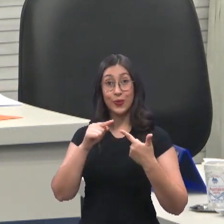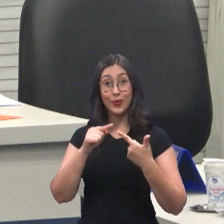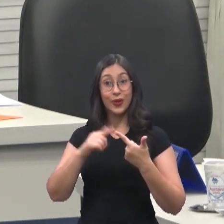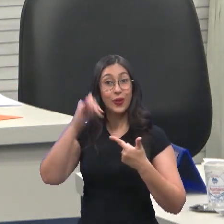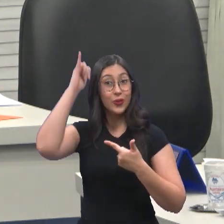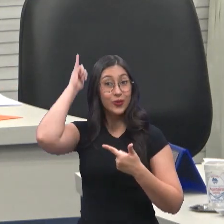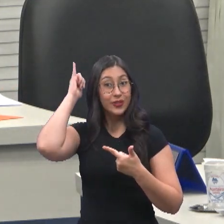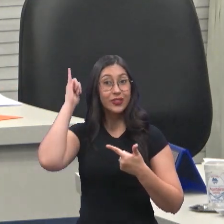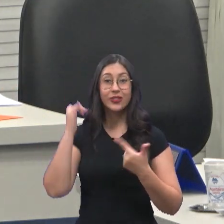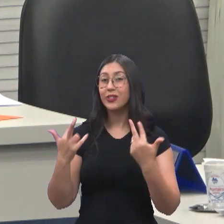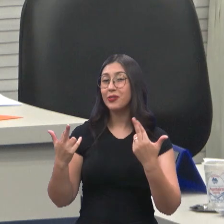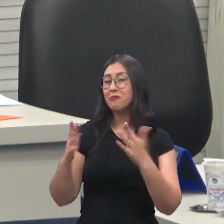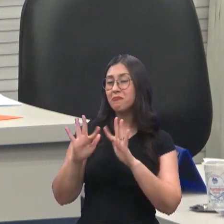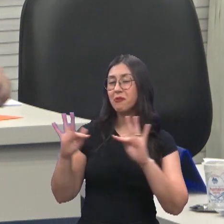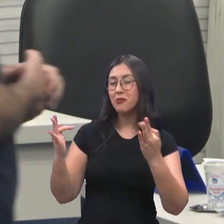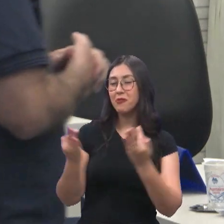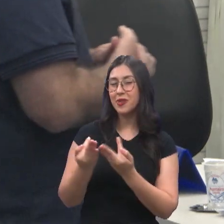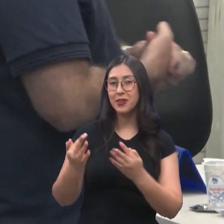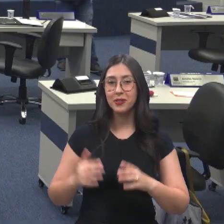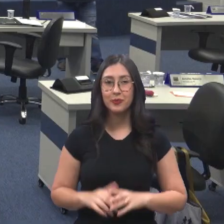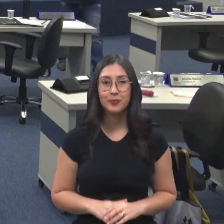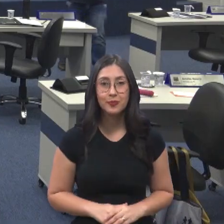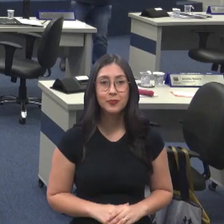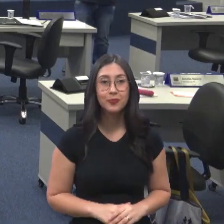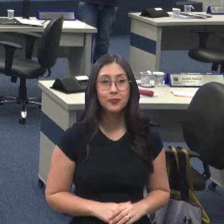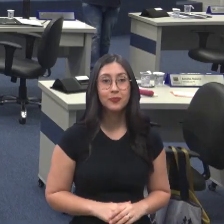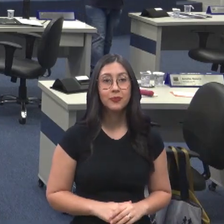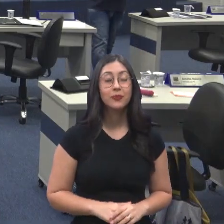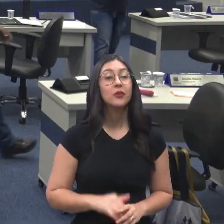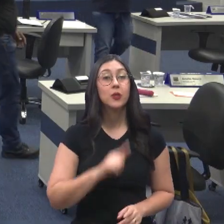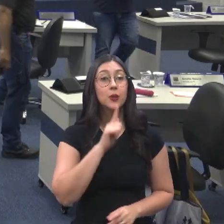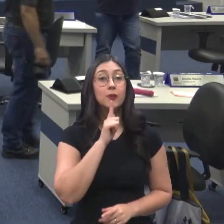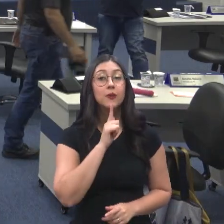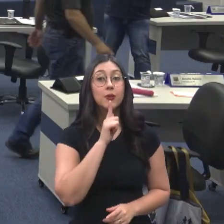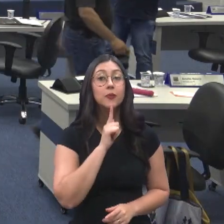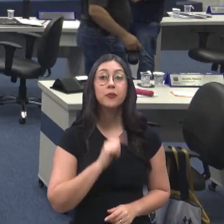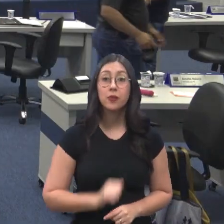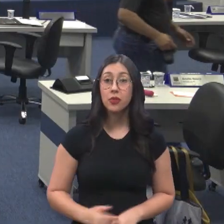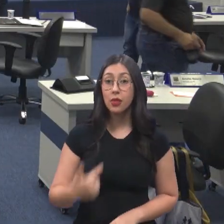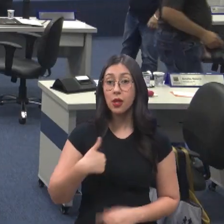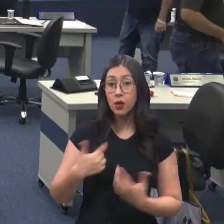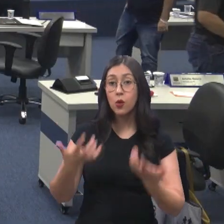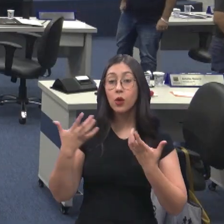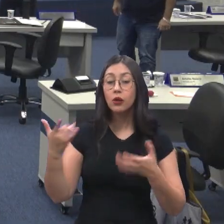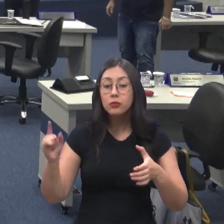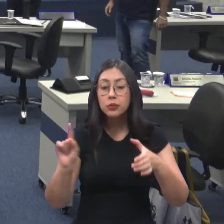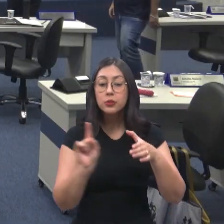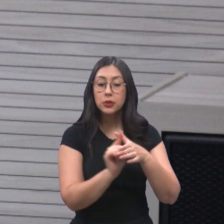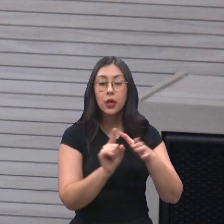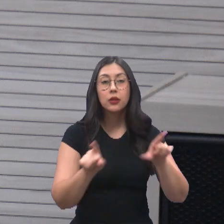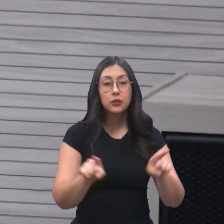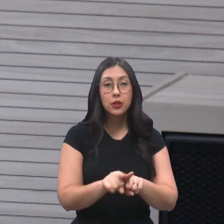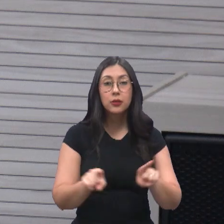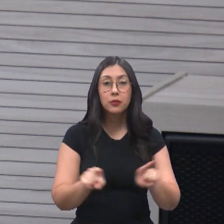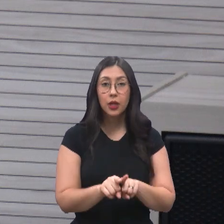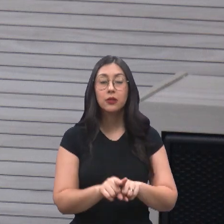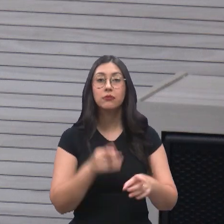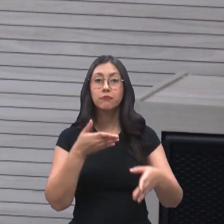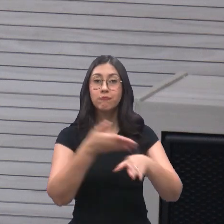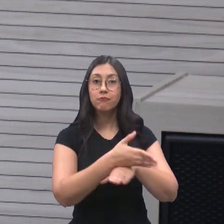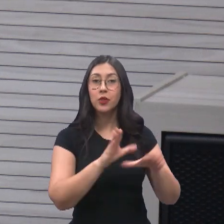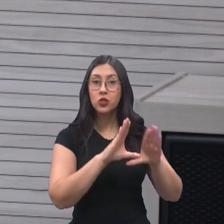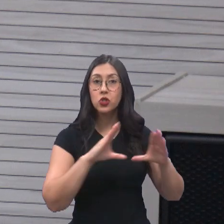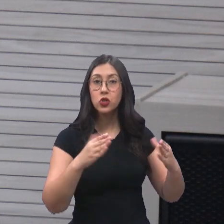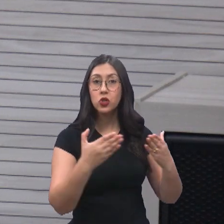bom? Obrigado. Com a palavra, o vereador Sérgio Camargo. Coloco também meu nome à disposição para participar aí da Frente